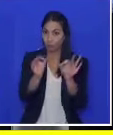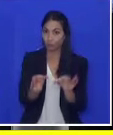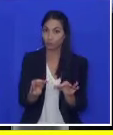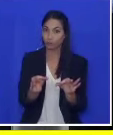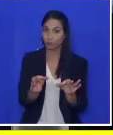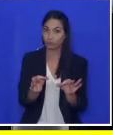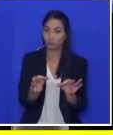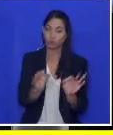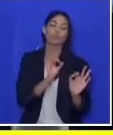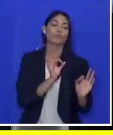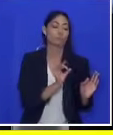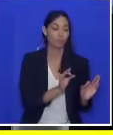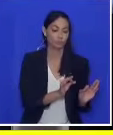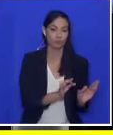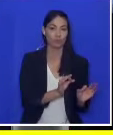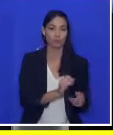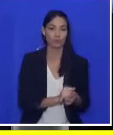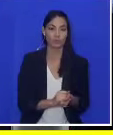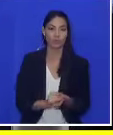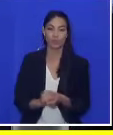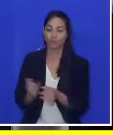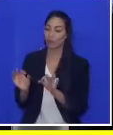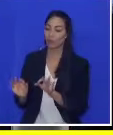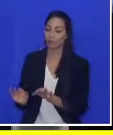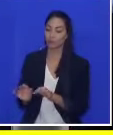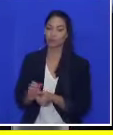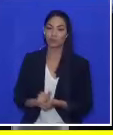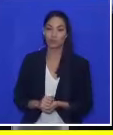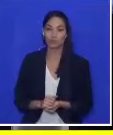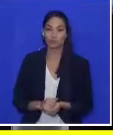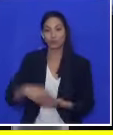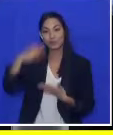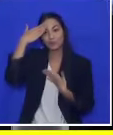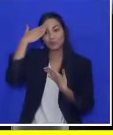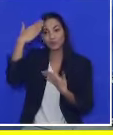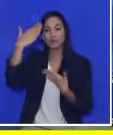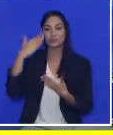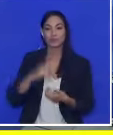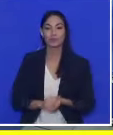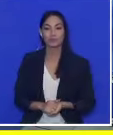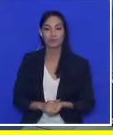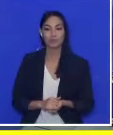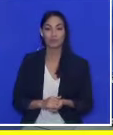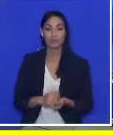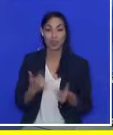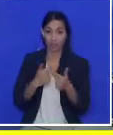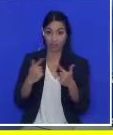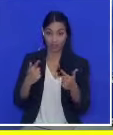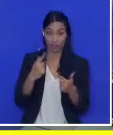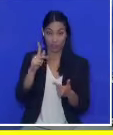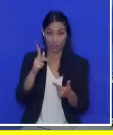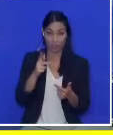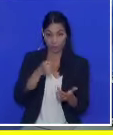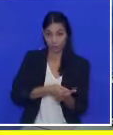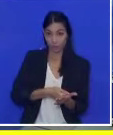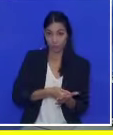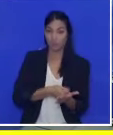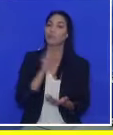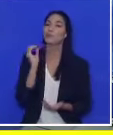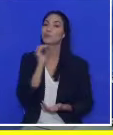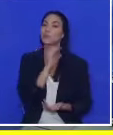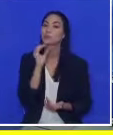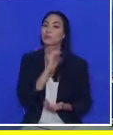Sim, confirmo. Sim, confirmo. Obrigado. A sorte estava na sua aposta.